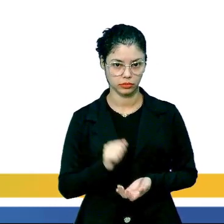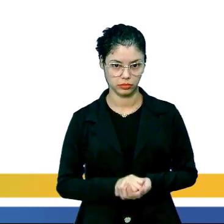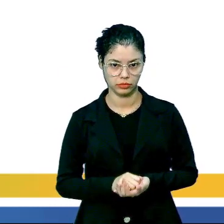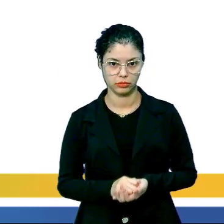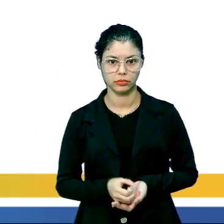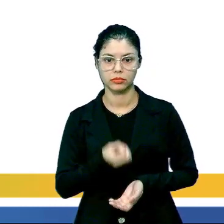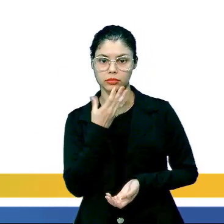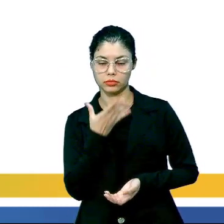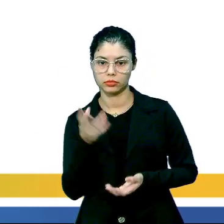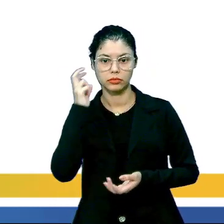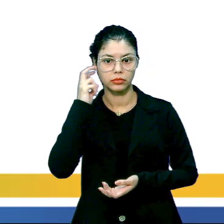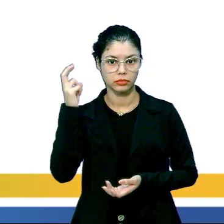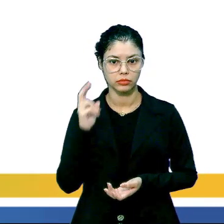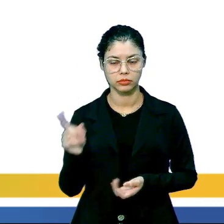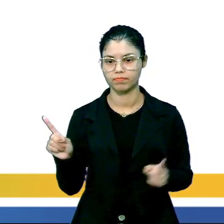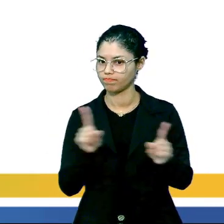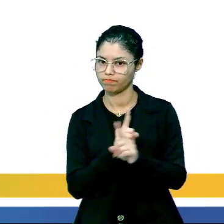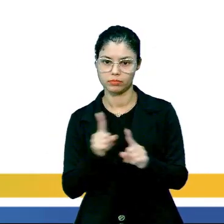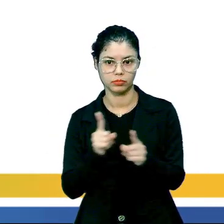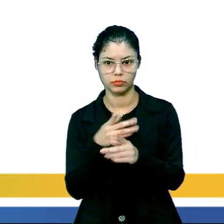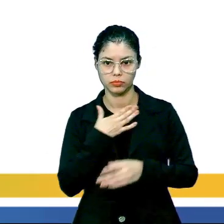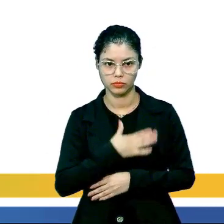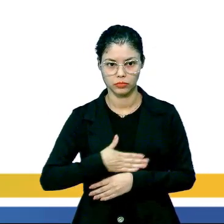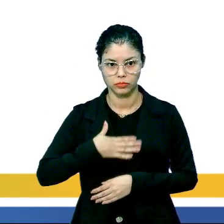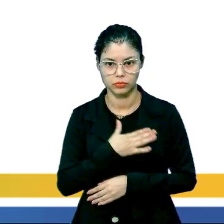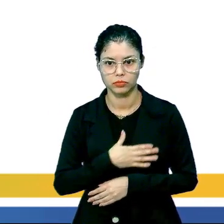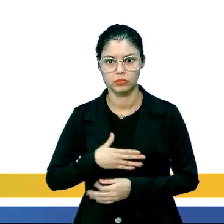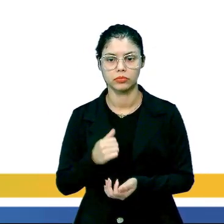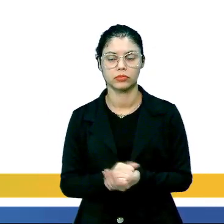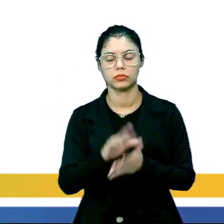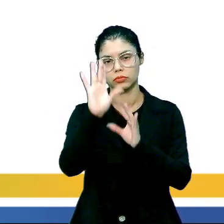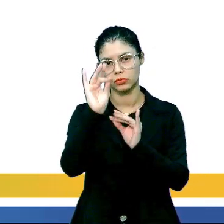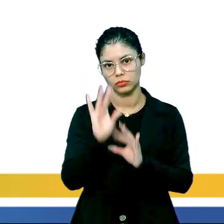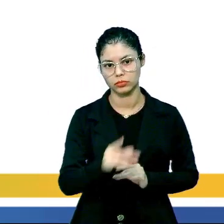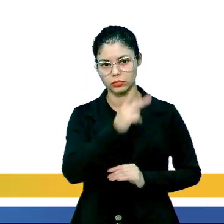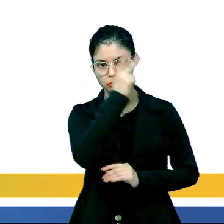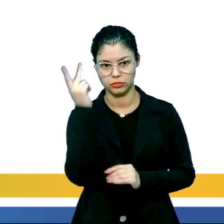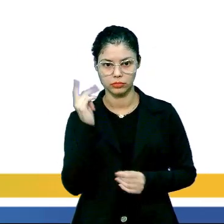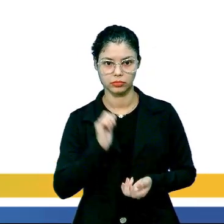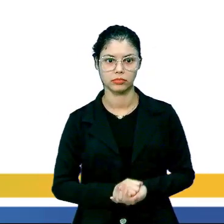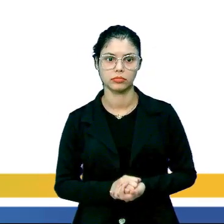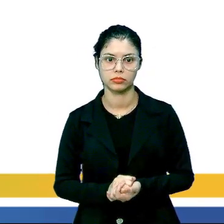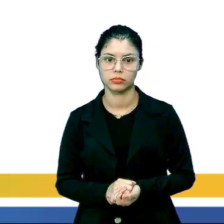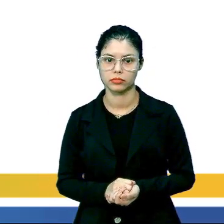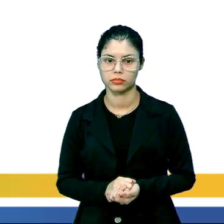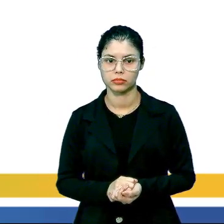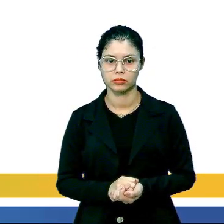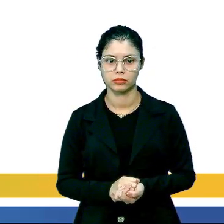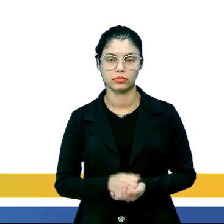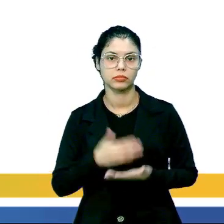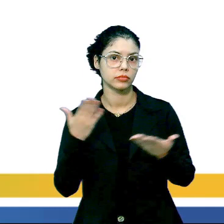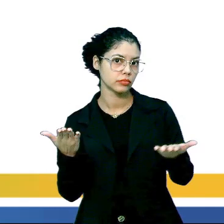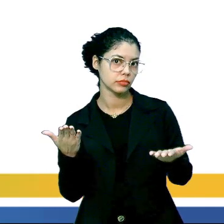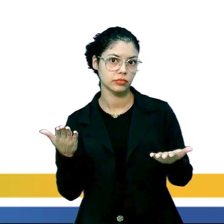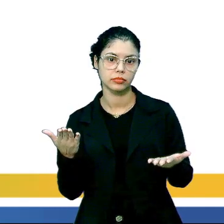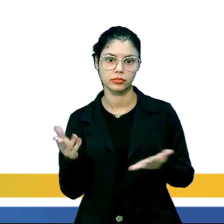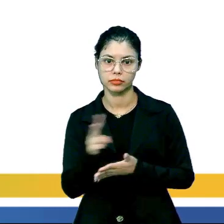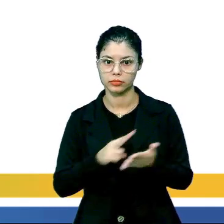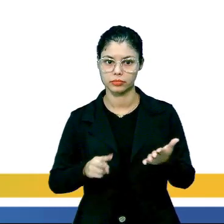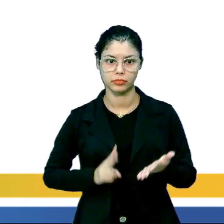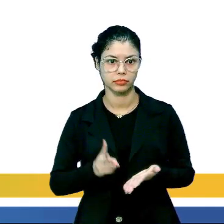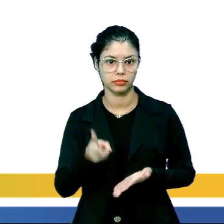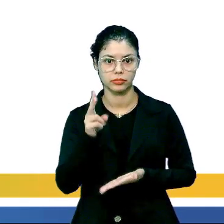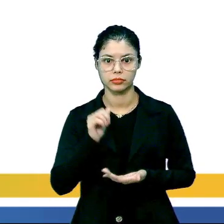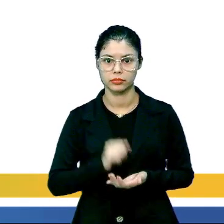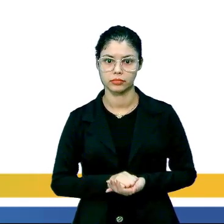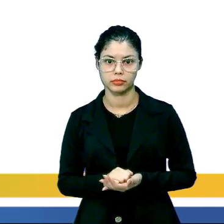e Horkheim, os bens culturais não moldam os gostos dos indivíduos. Isso aí, ler a